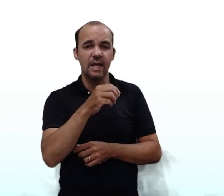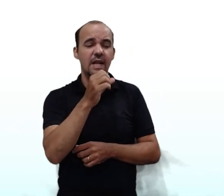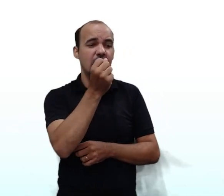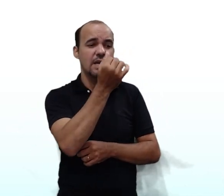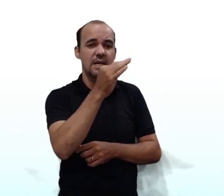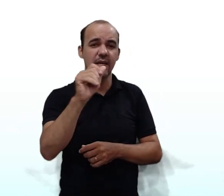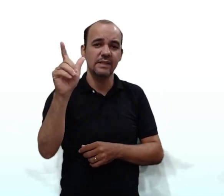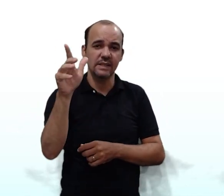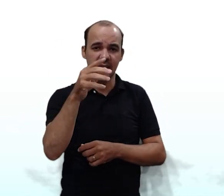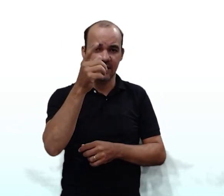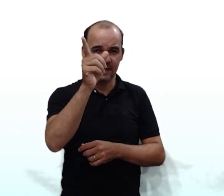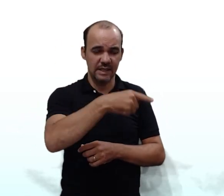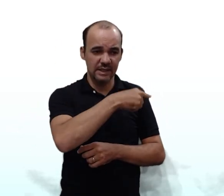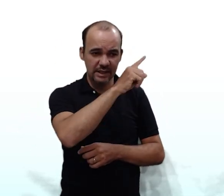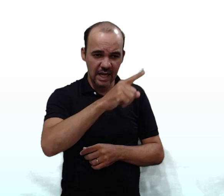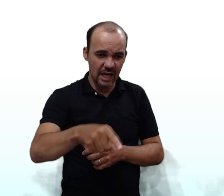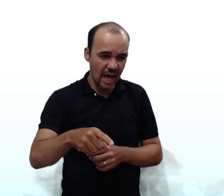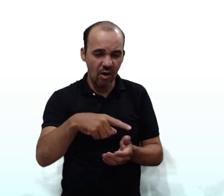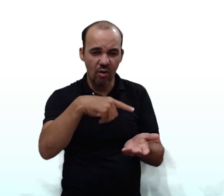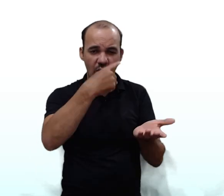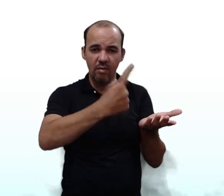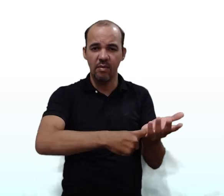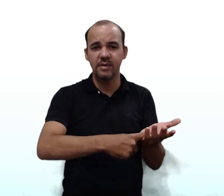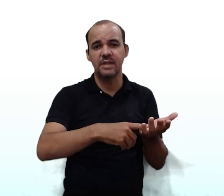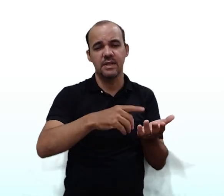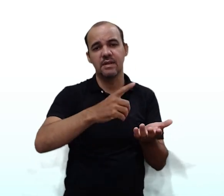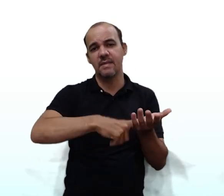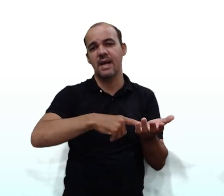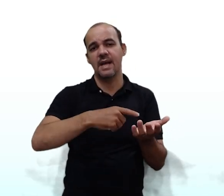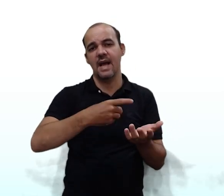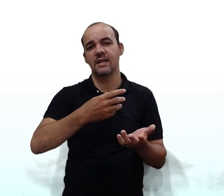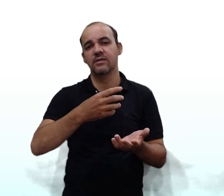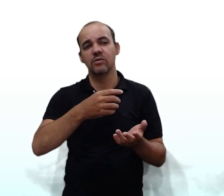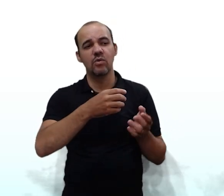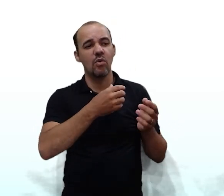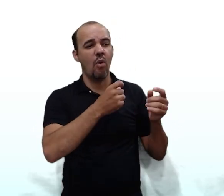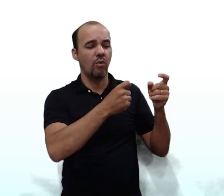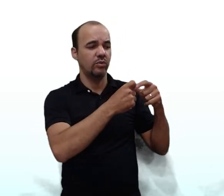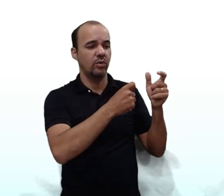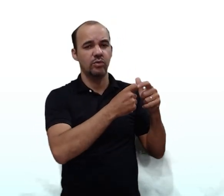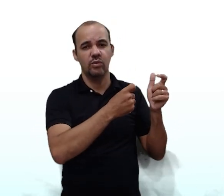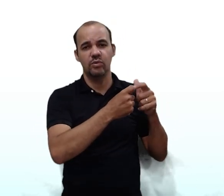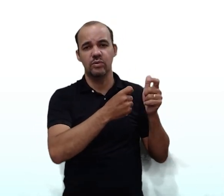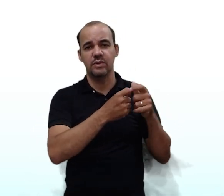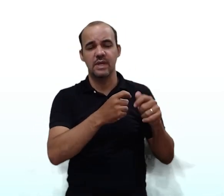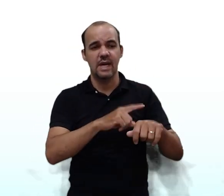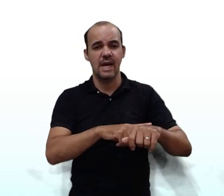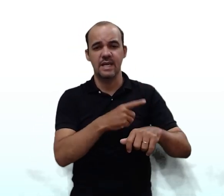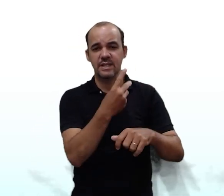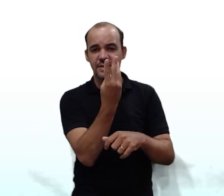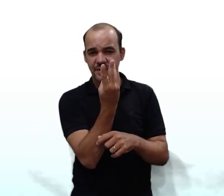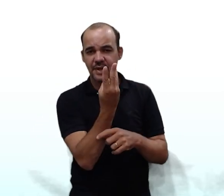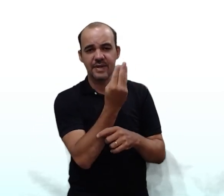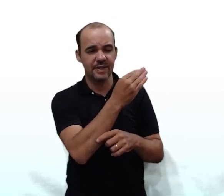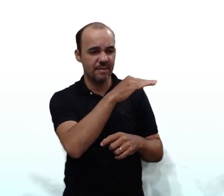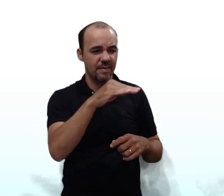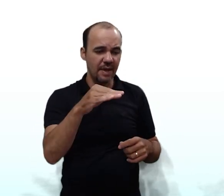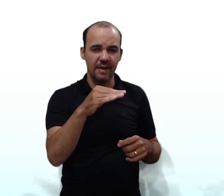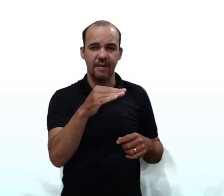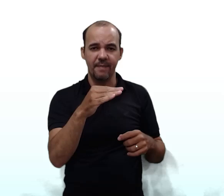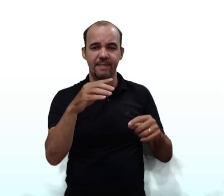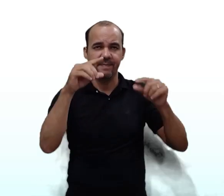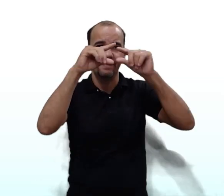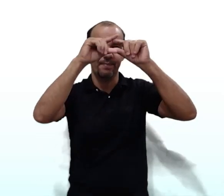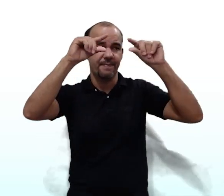Wilson ele vai cancelar o compromisso que ele tinha marcado com o Dr. Smith às 3h30. Vai cancelar. Então, observe, essa parte que está